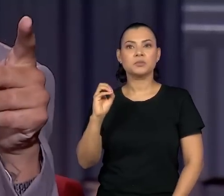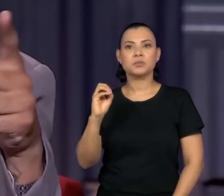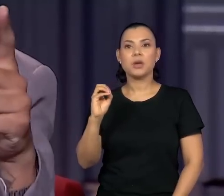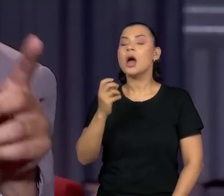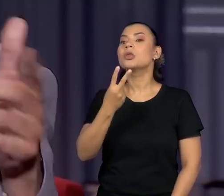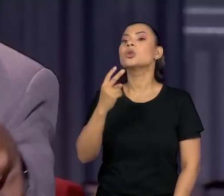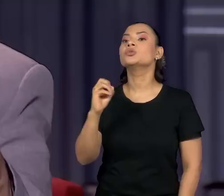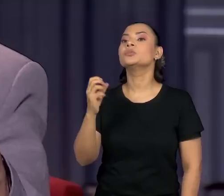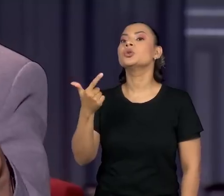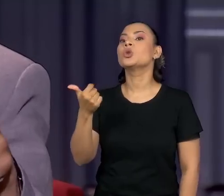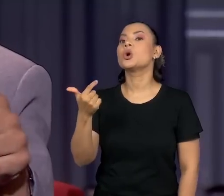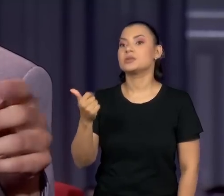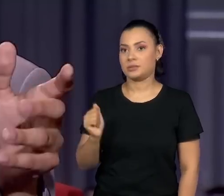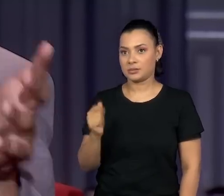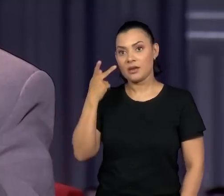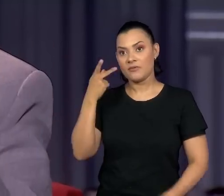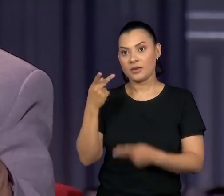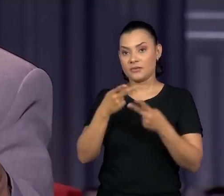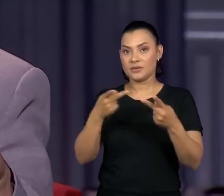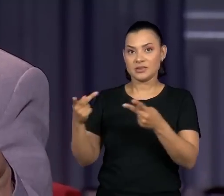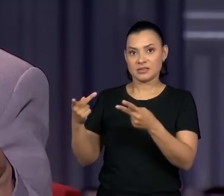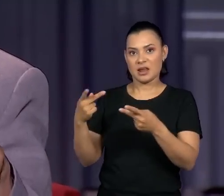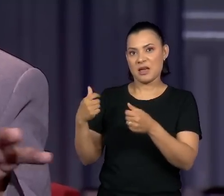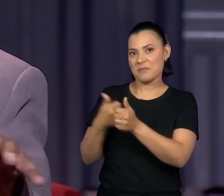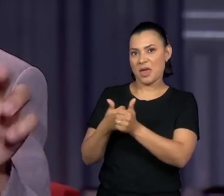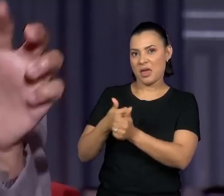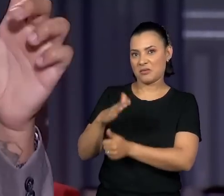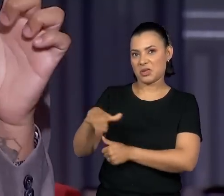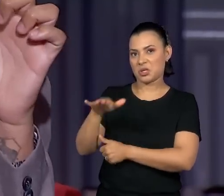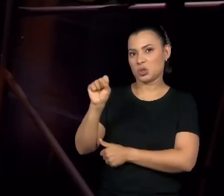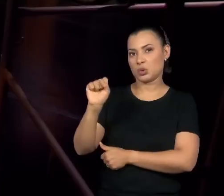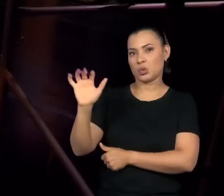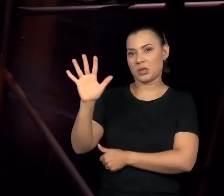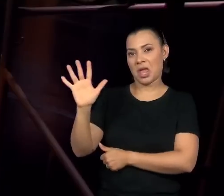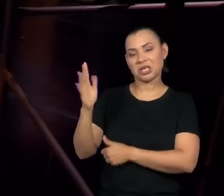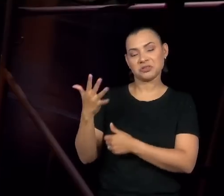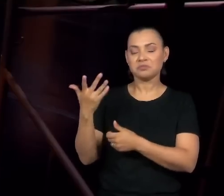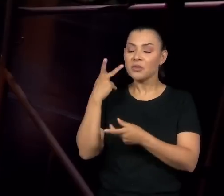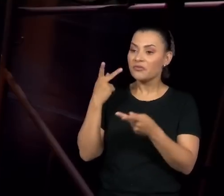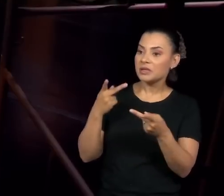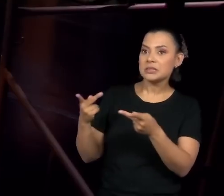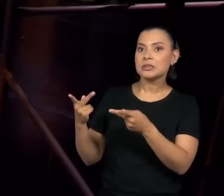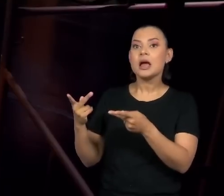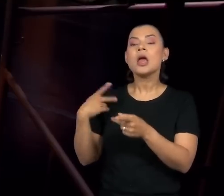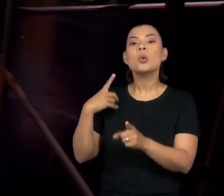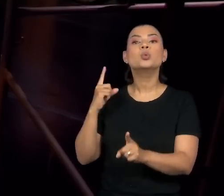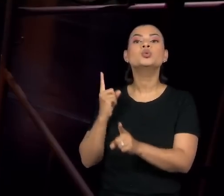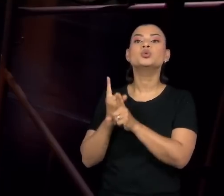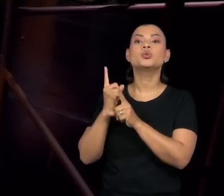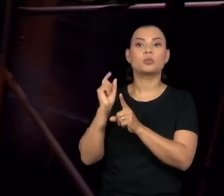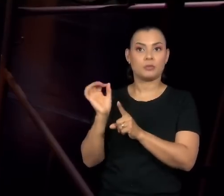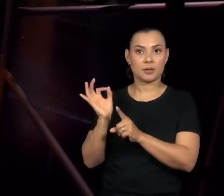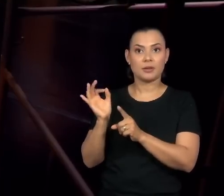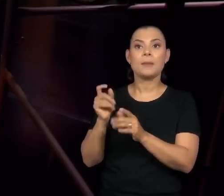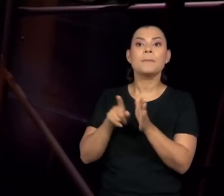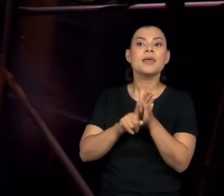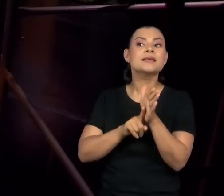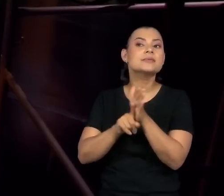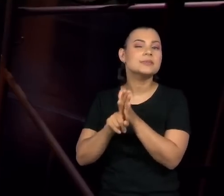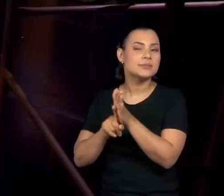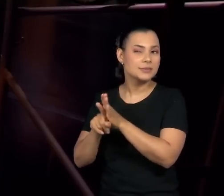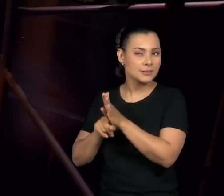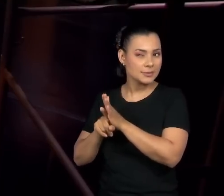2012, a gente veio visitar ele por aqui, por essas bandas do Sudeste. E aí eu descobri, através de